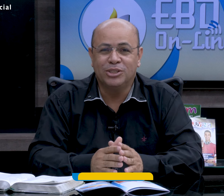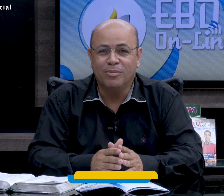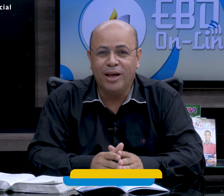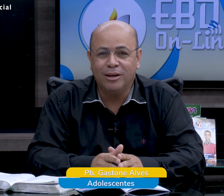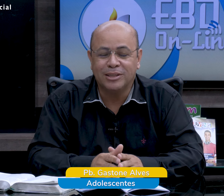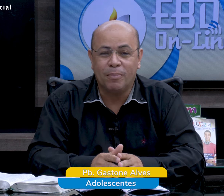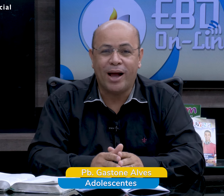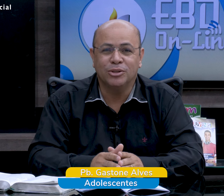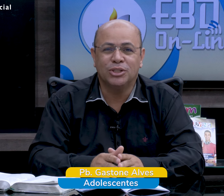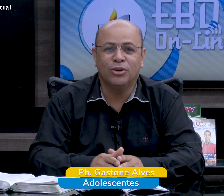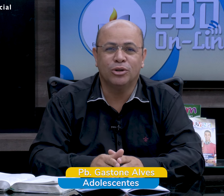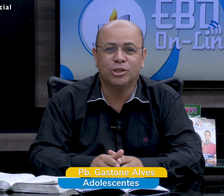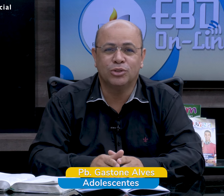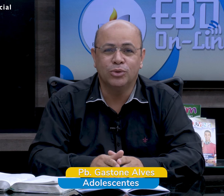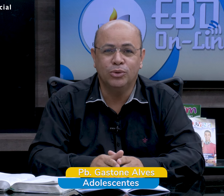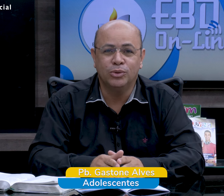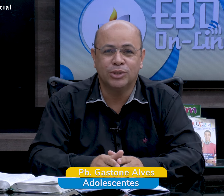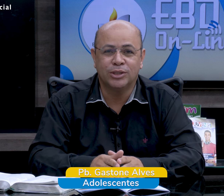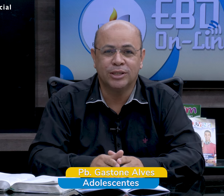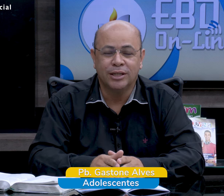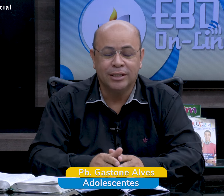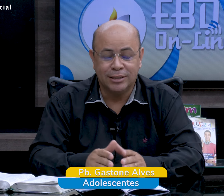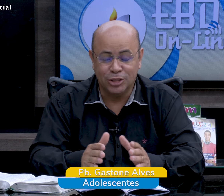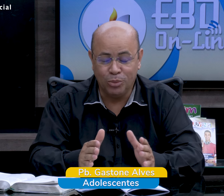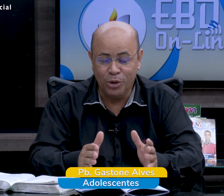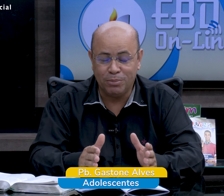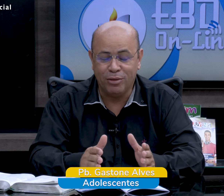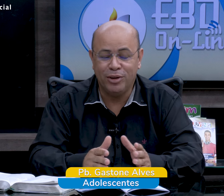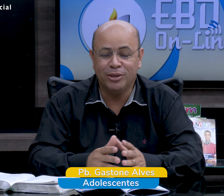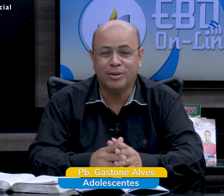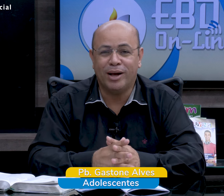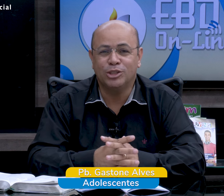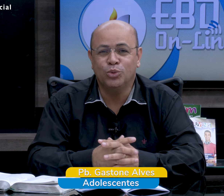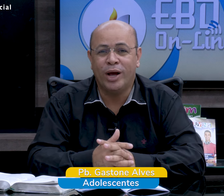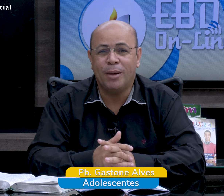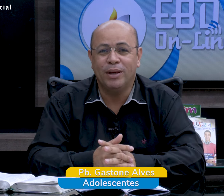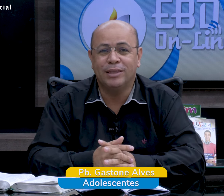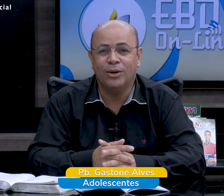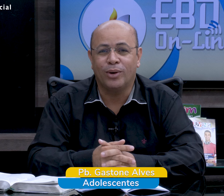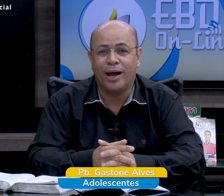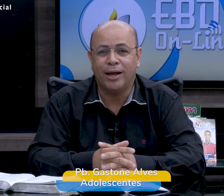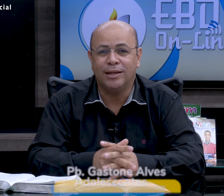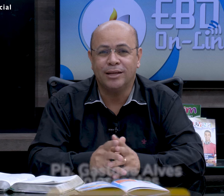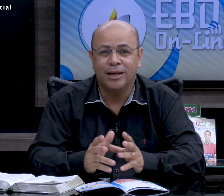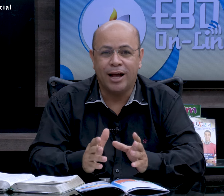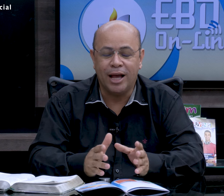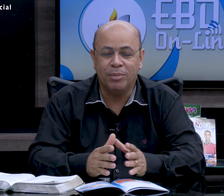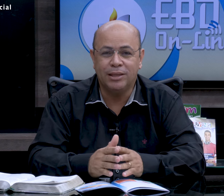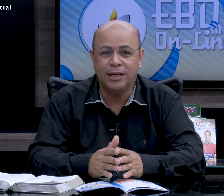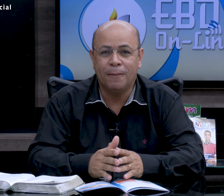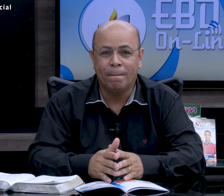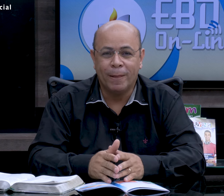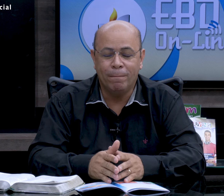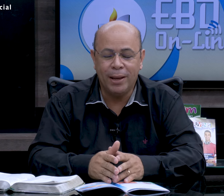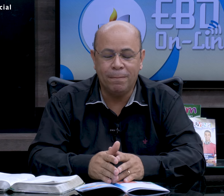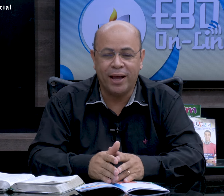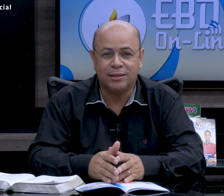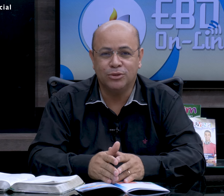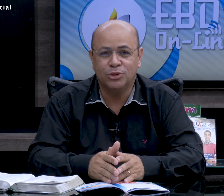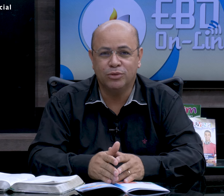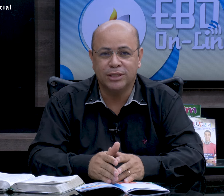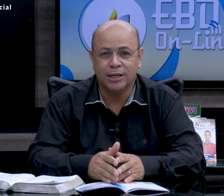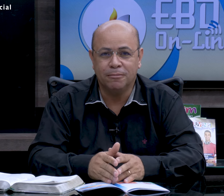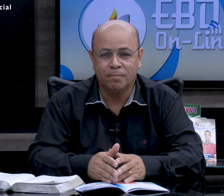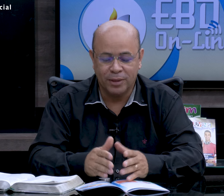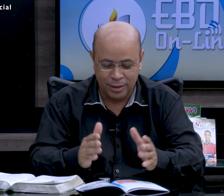meus queridos irmãos a paz do Senhor Jesus sejam muito bem-vindos a mais uma EBD online A EBD bem